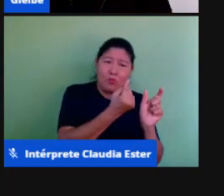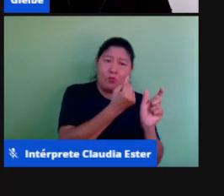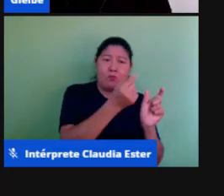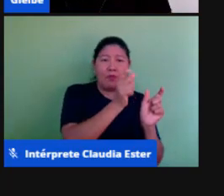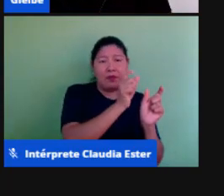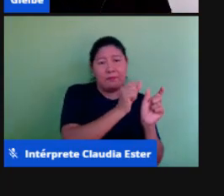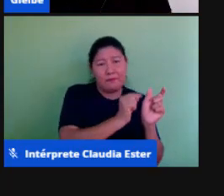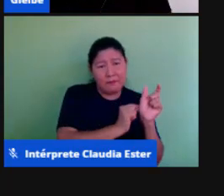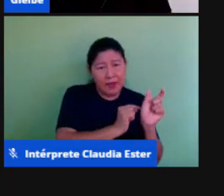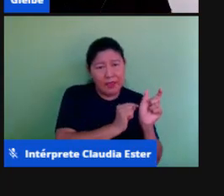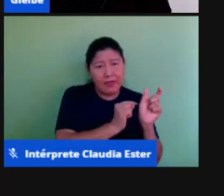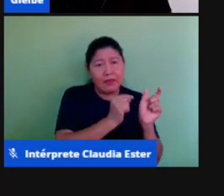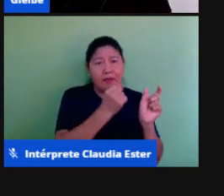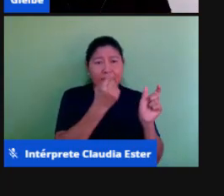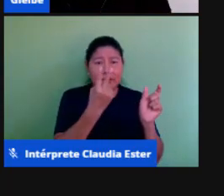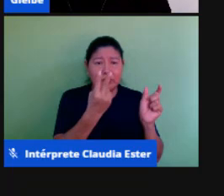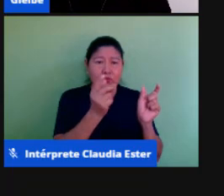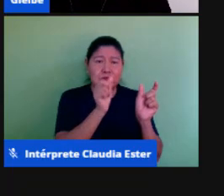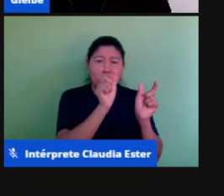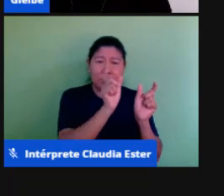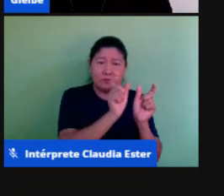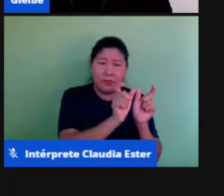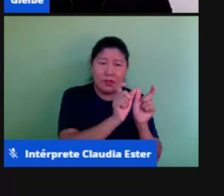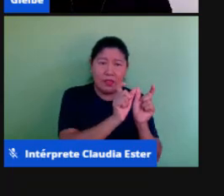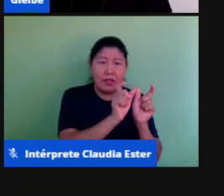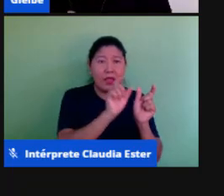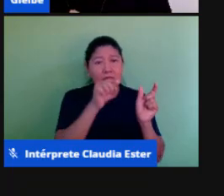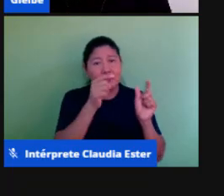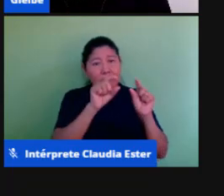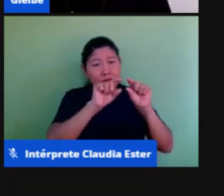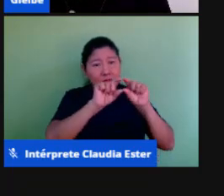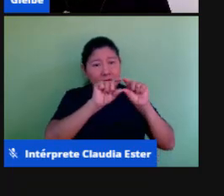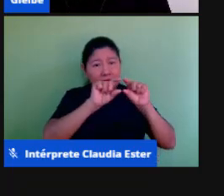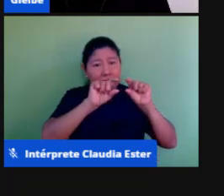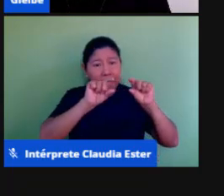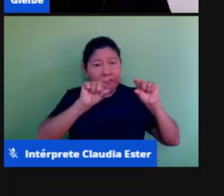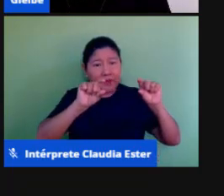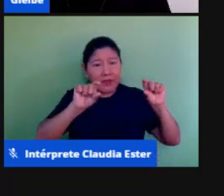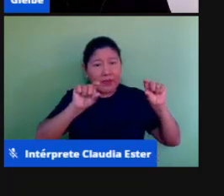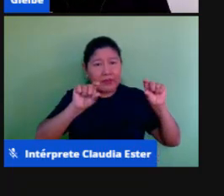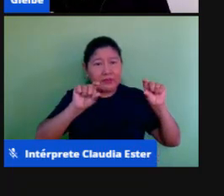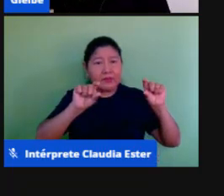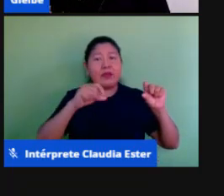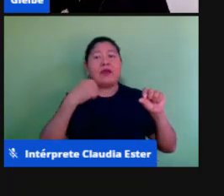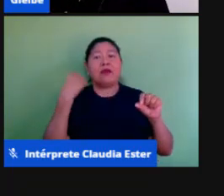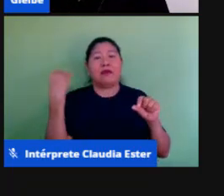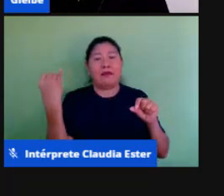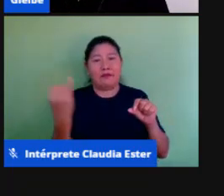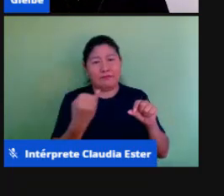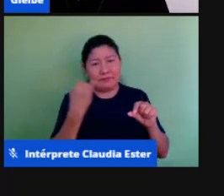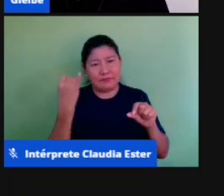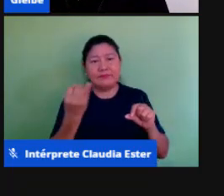dificuldade, passo até uma frase, mas é importante que a criança compreenda esse momento,